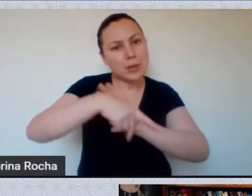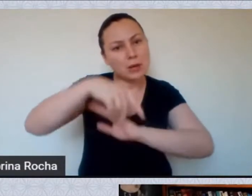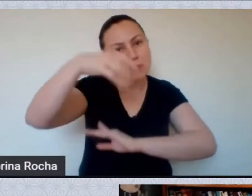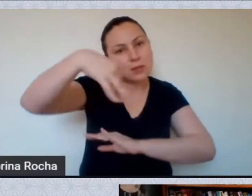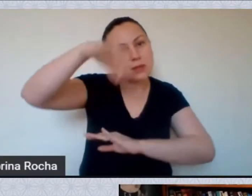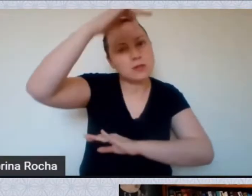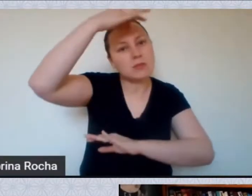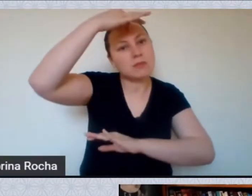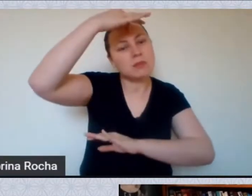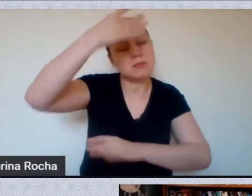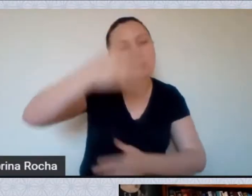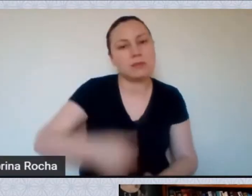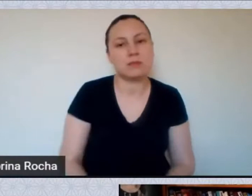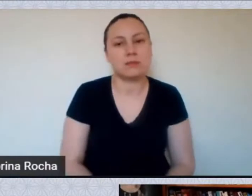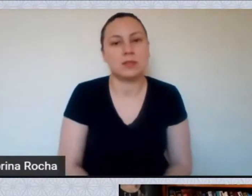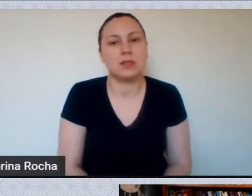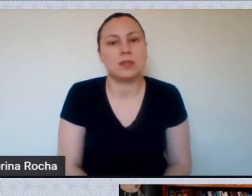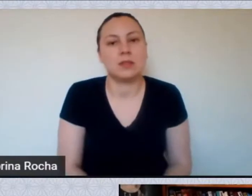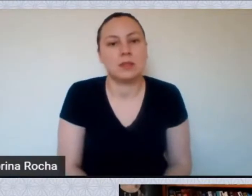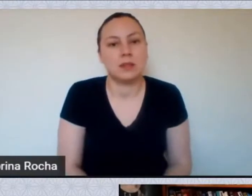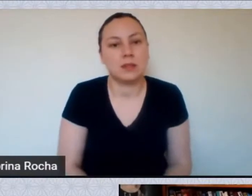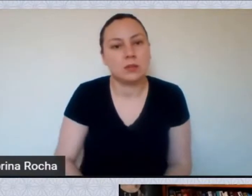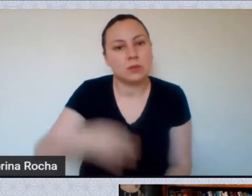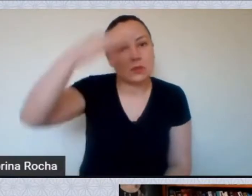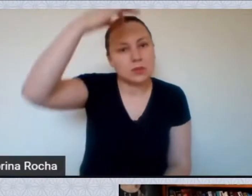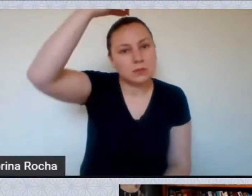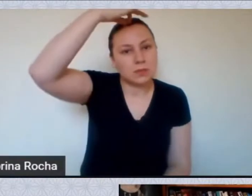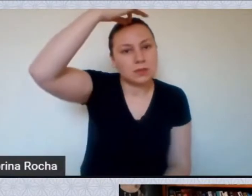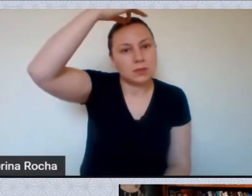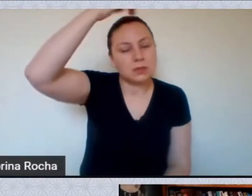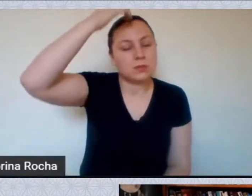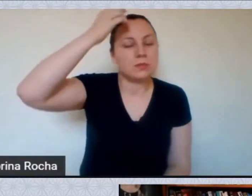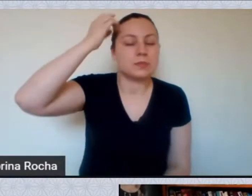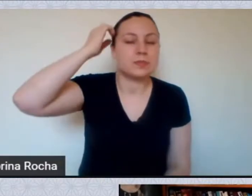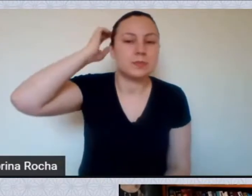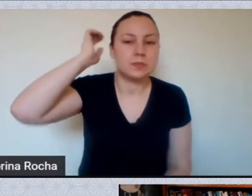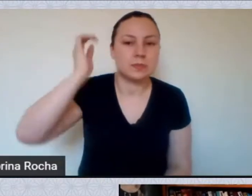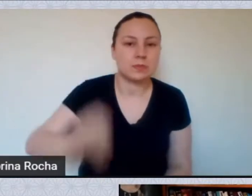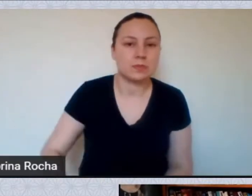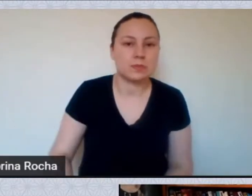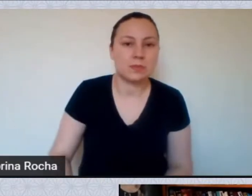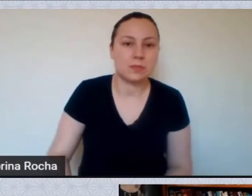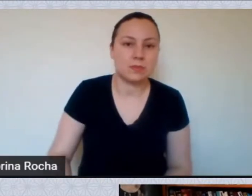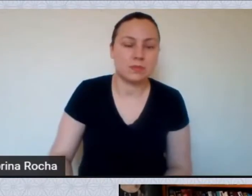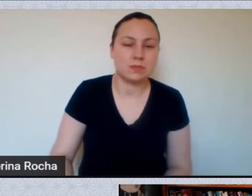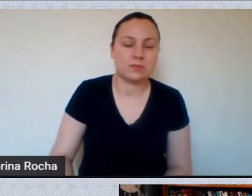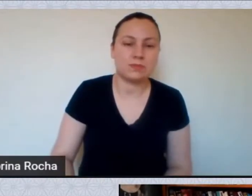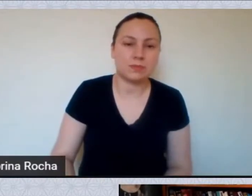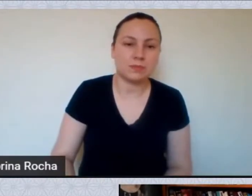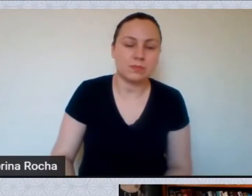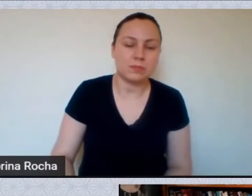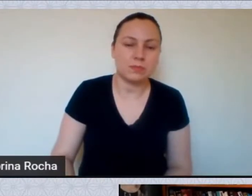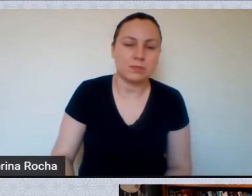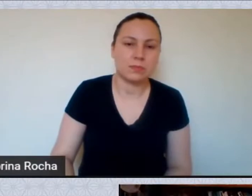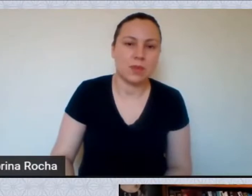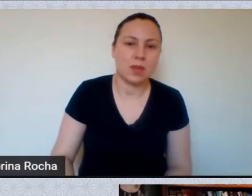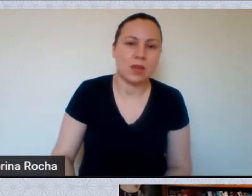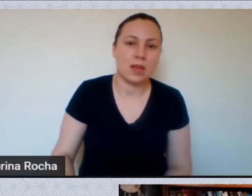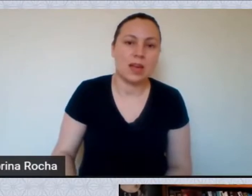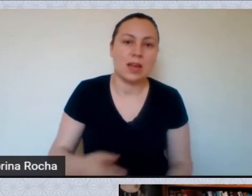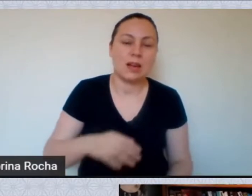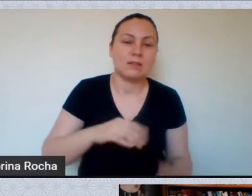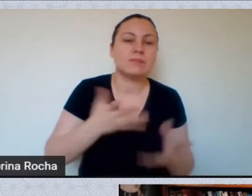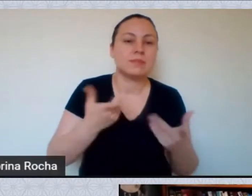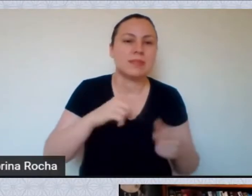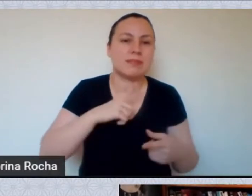Marcelo, a gente sabe que há quem defenda, né, por dogmas religiosos ou simplesmente até por ignorância, até que a Terra é